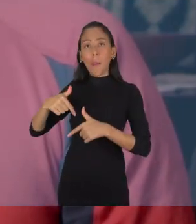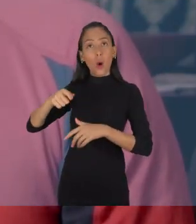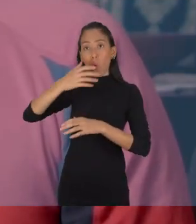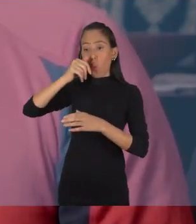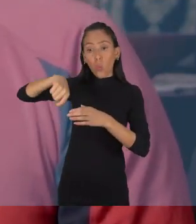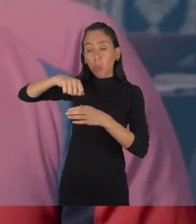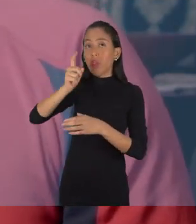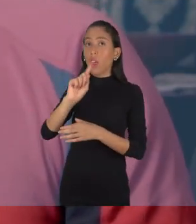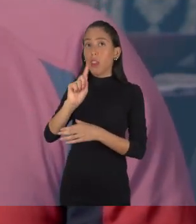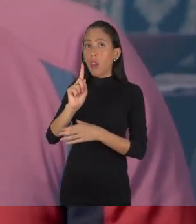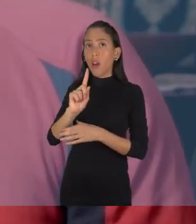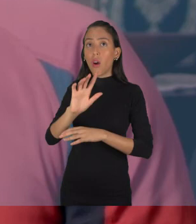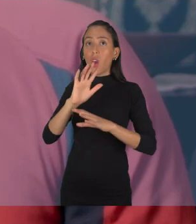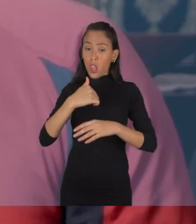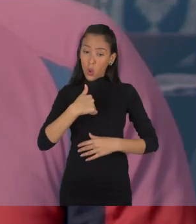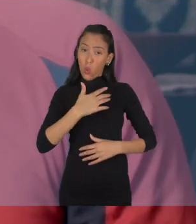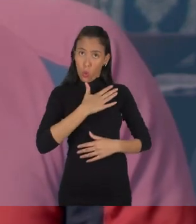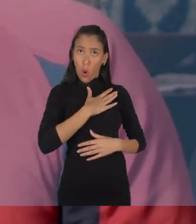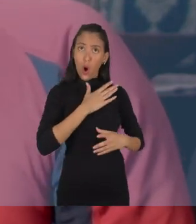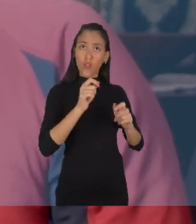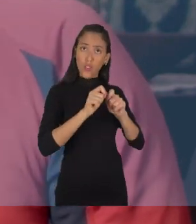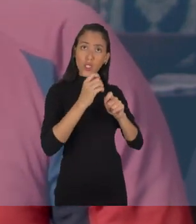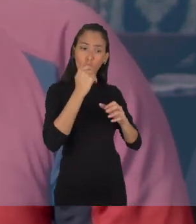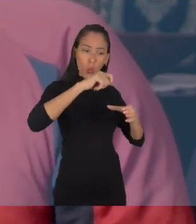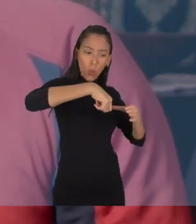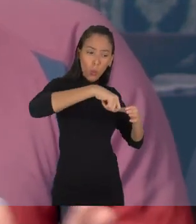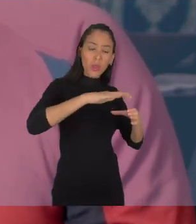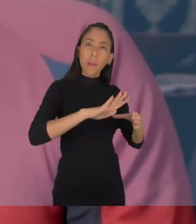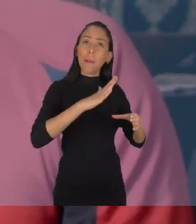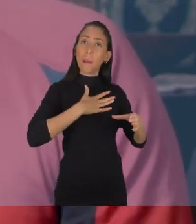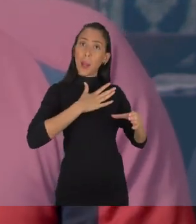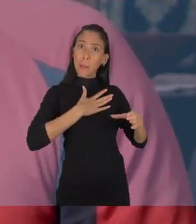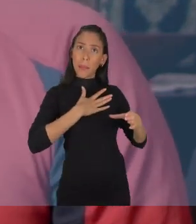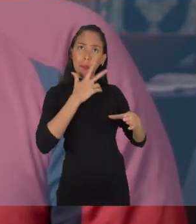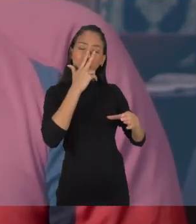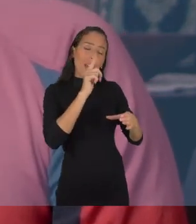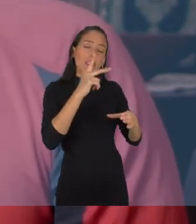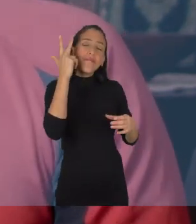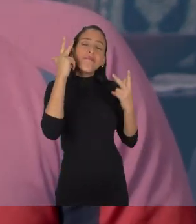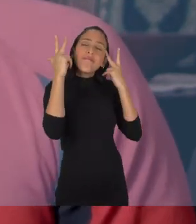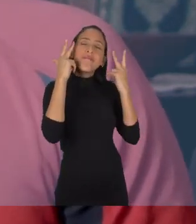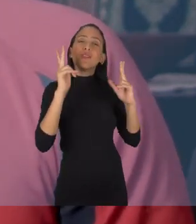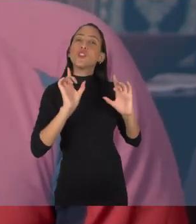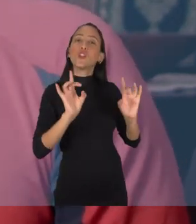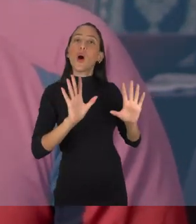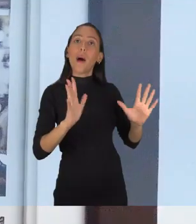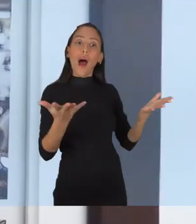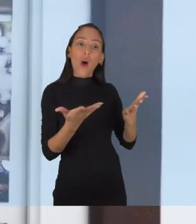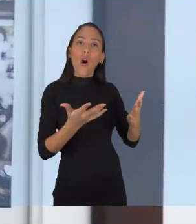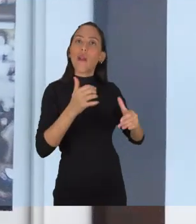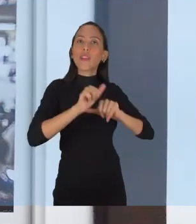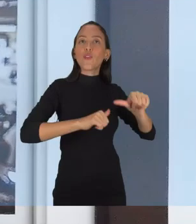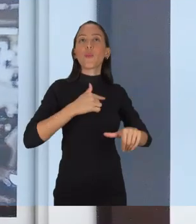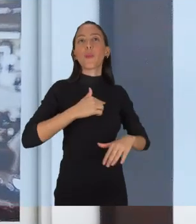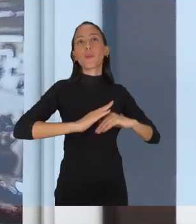cozinhar. Mas acho isso como hobby agora a minha profissão.